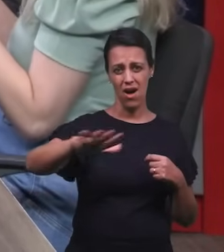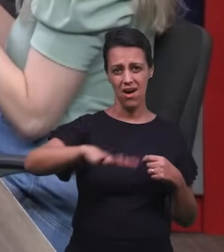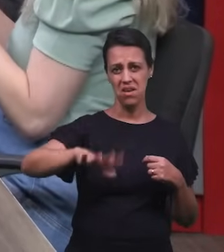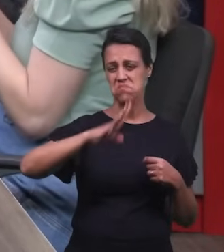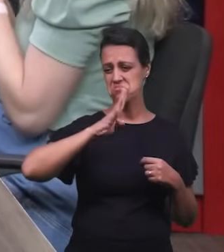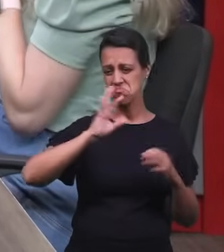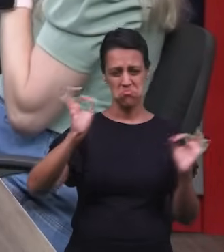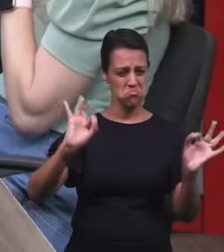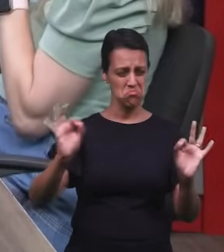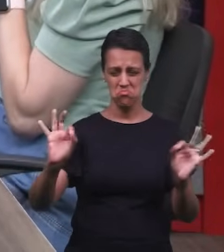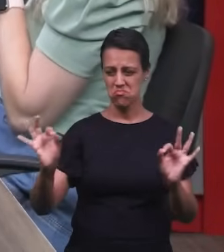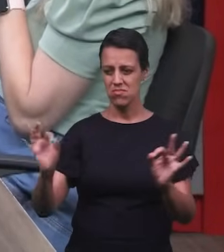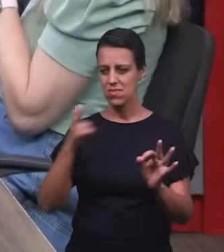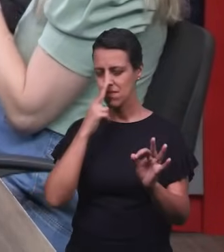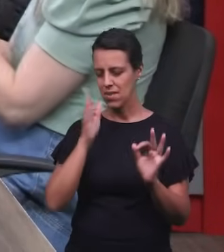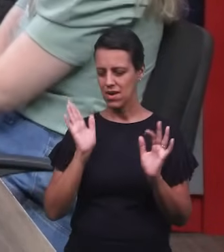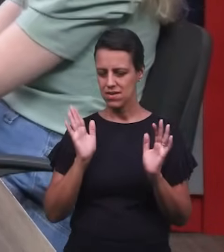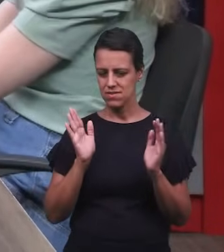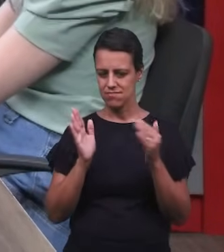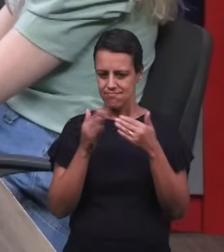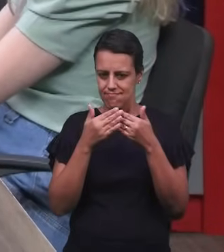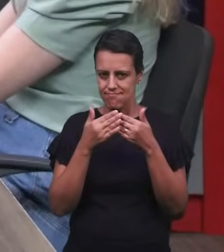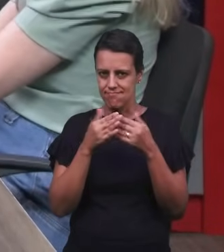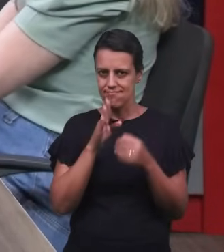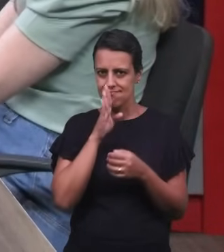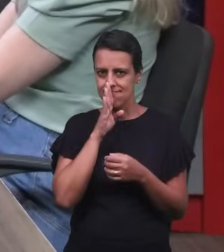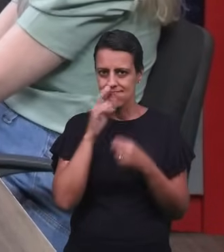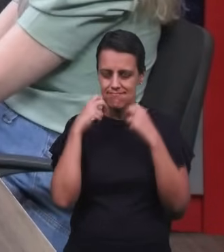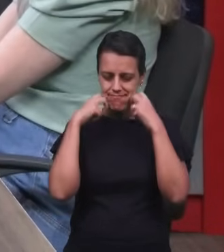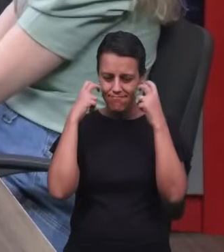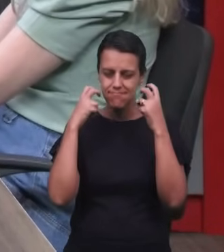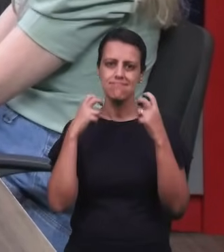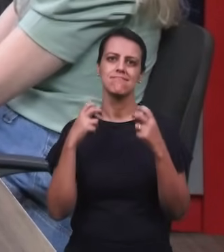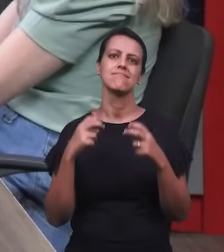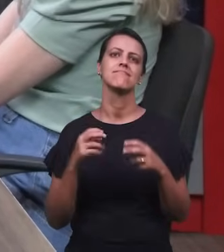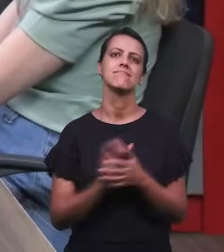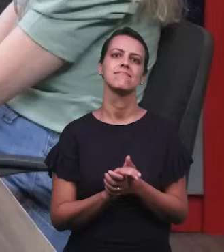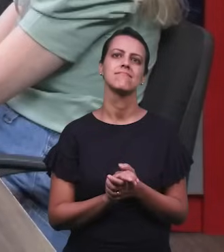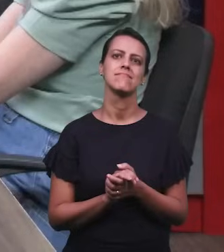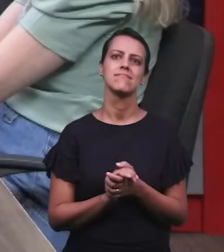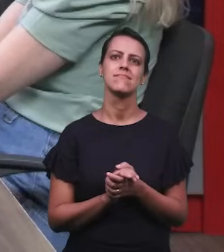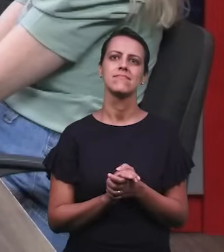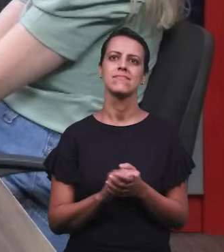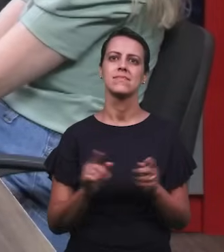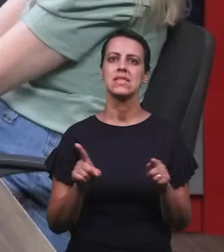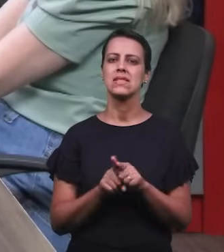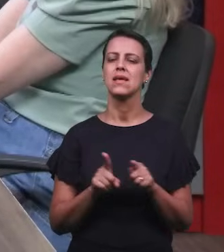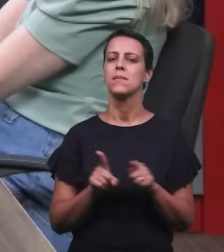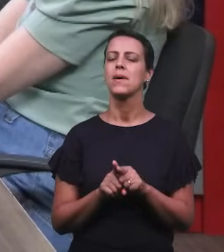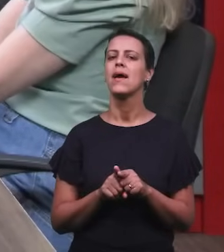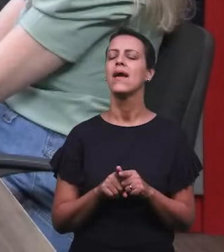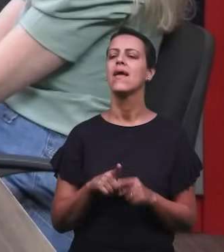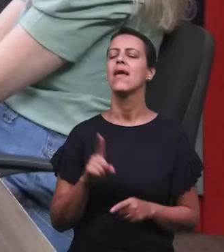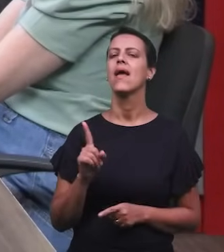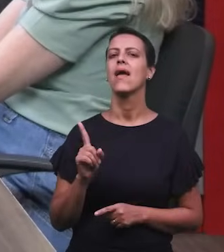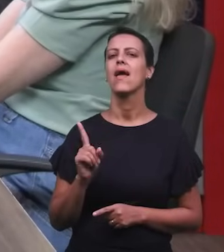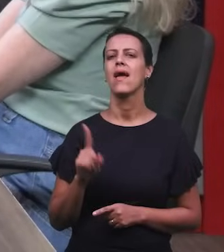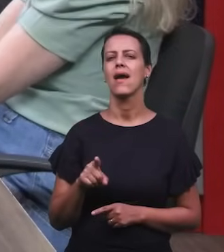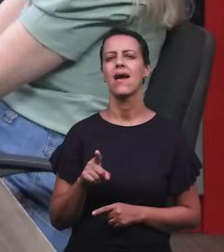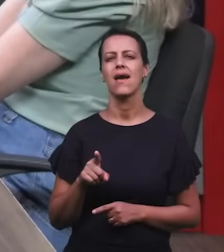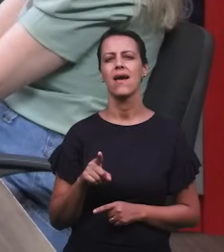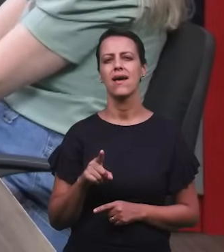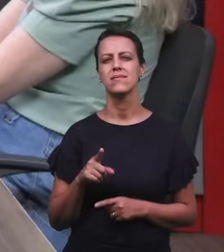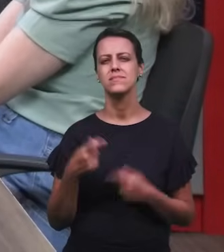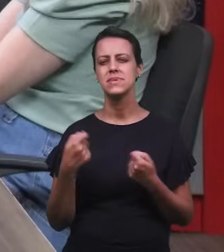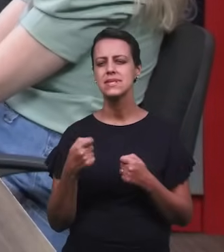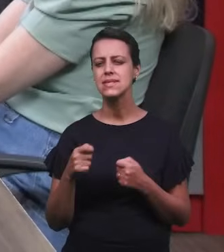mais desconhecidas, tendem a ficar mais fechados. Tendem a ser mais inflexíveis, eles são muito técnicos. Eles gostam de